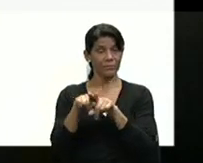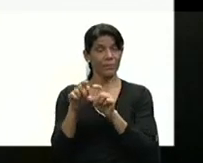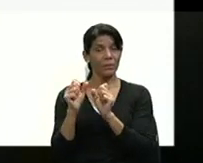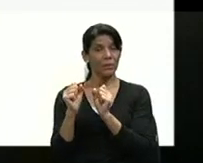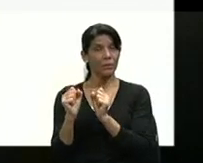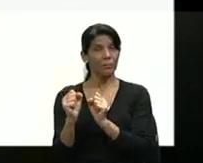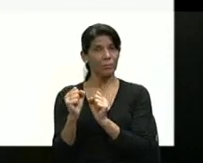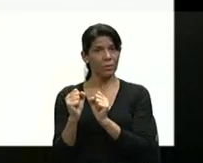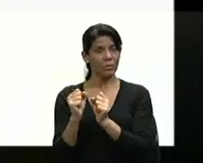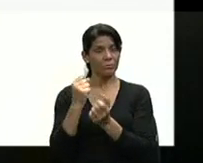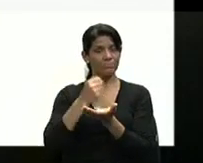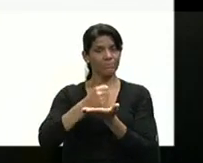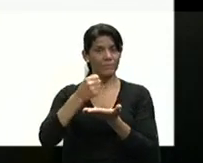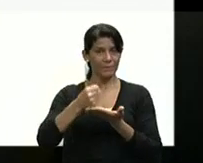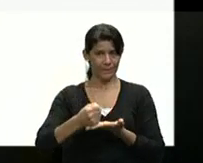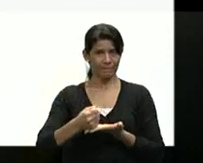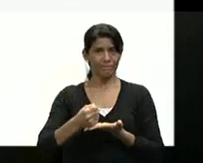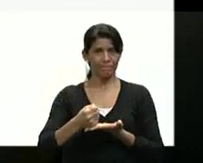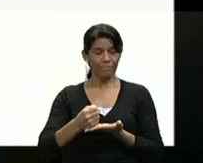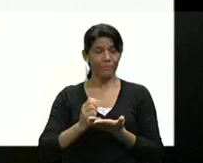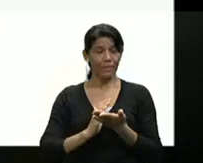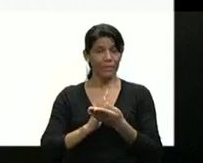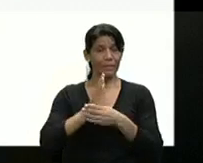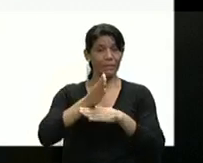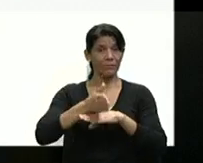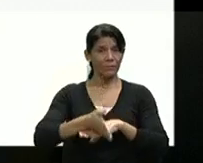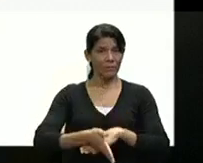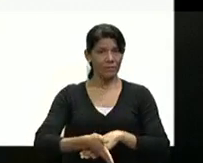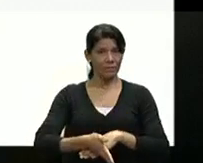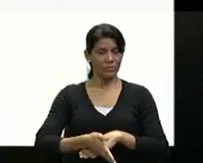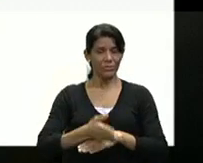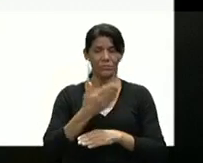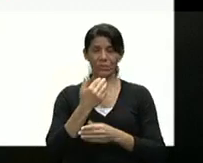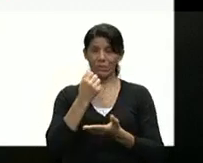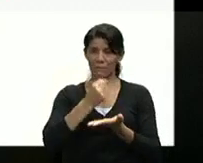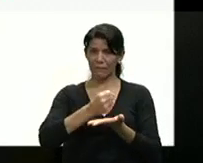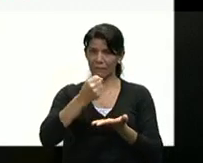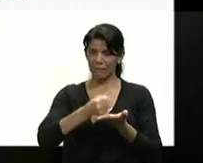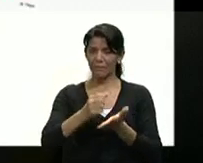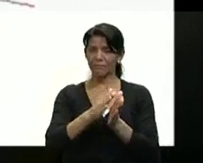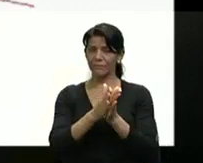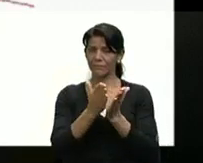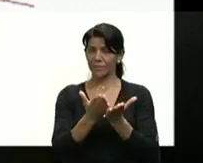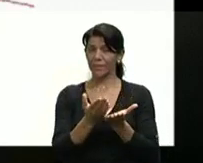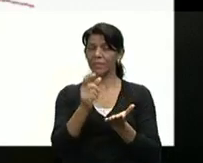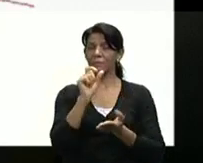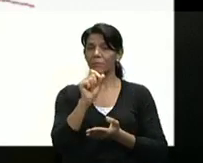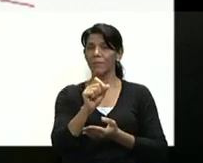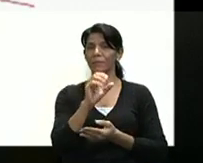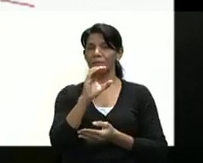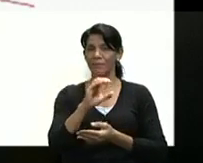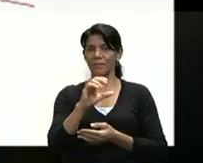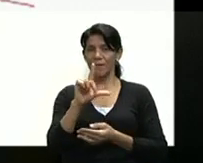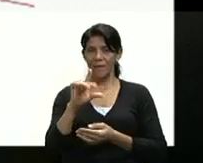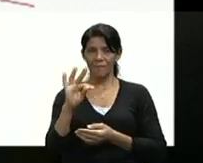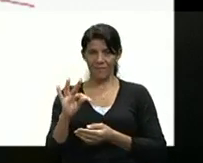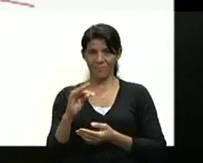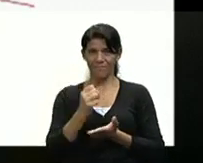ser contratado, né? Através de carteira assinada pelo regime CLT.